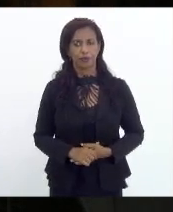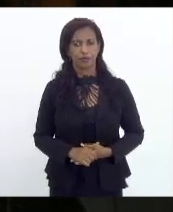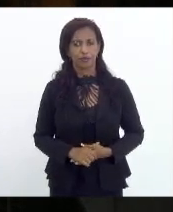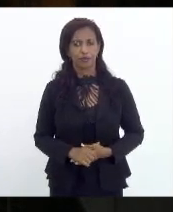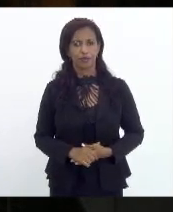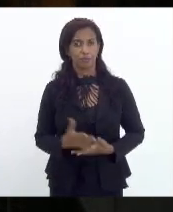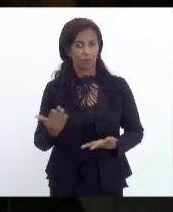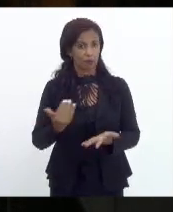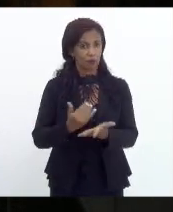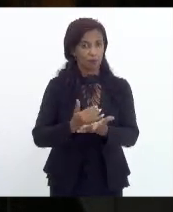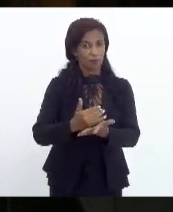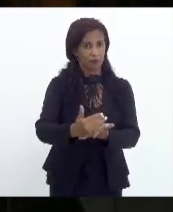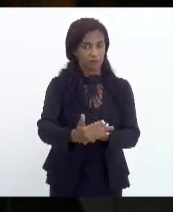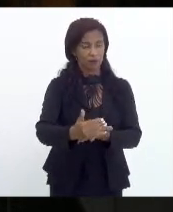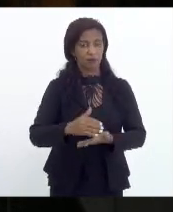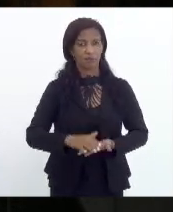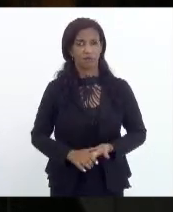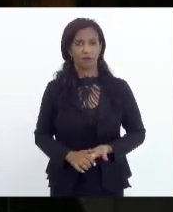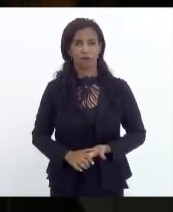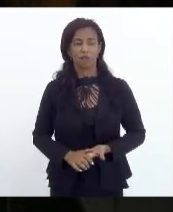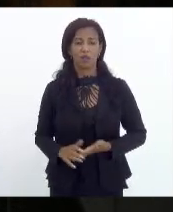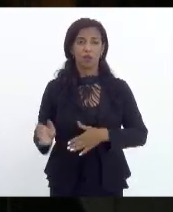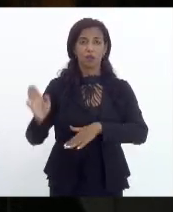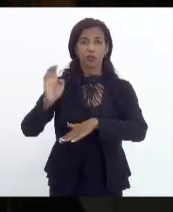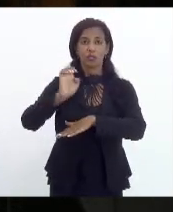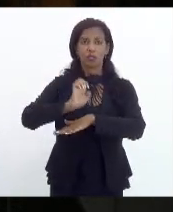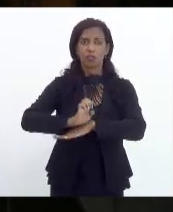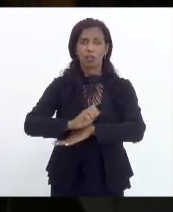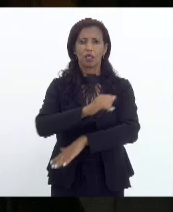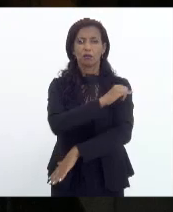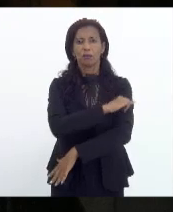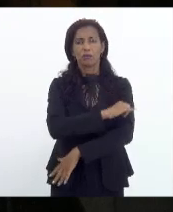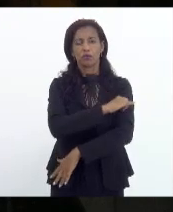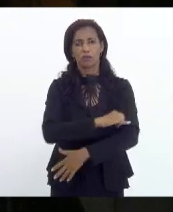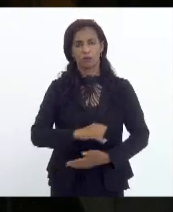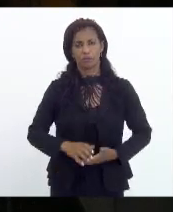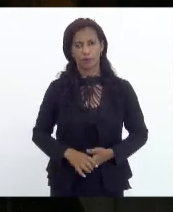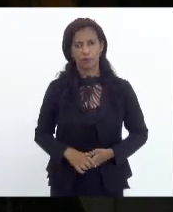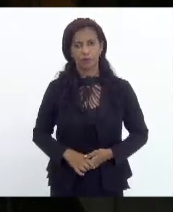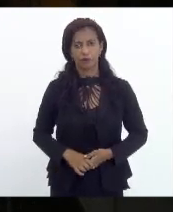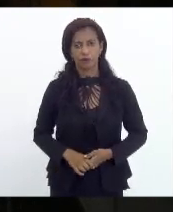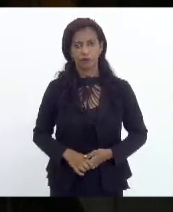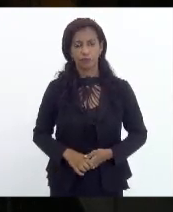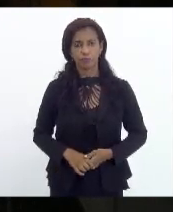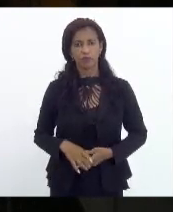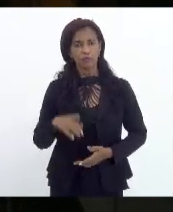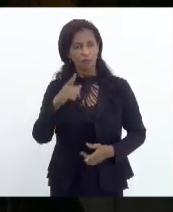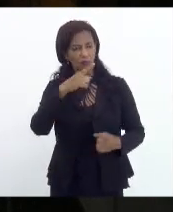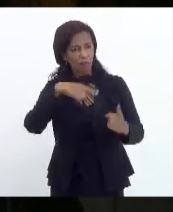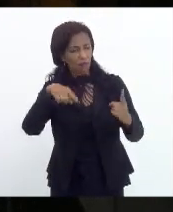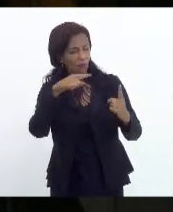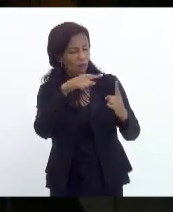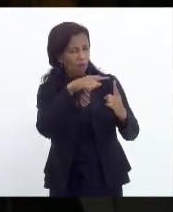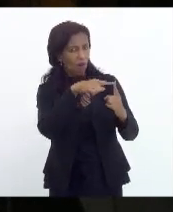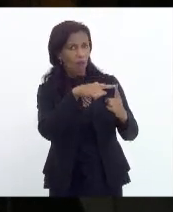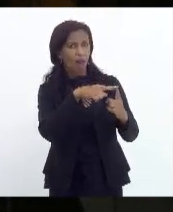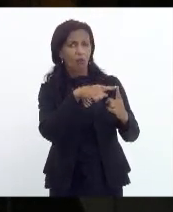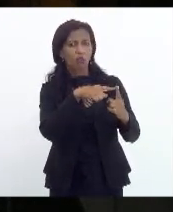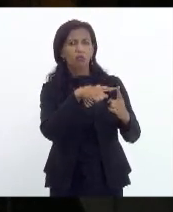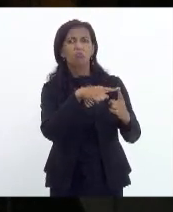e as iniciar pelo Estado do Rio de Janeiro que foi alvo de